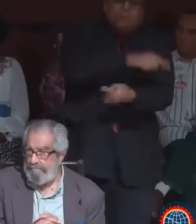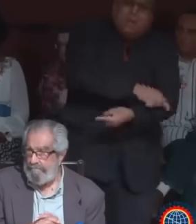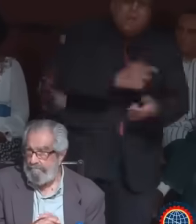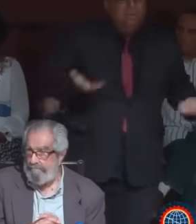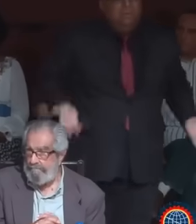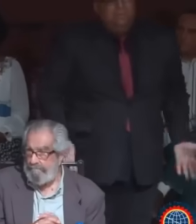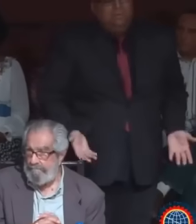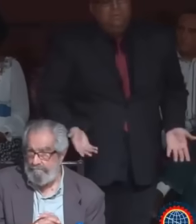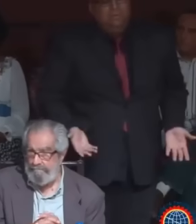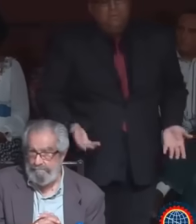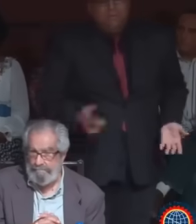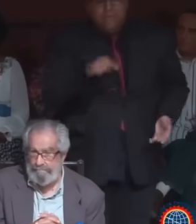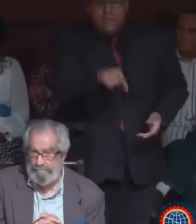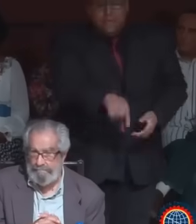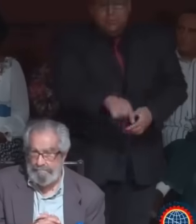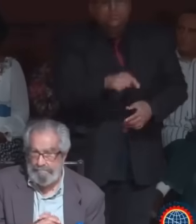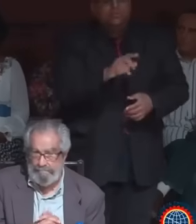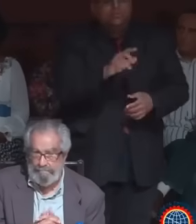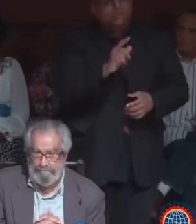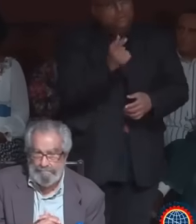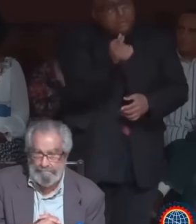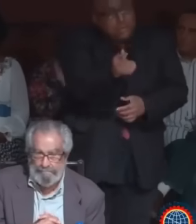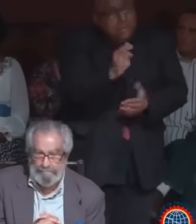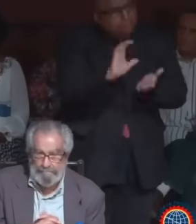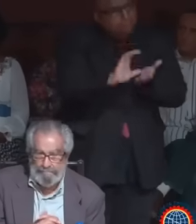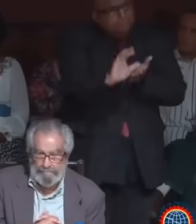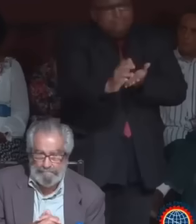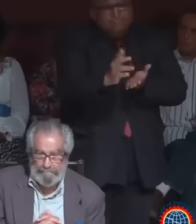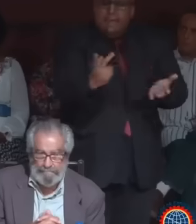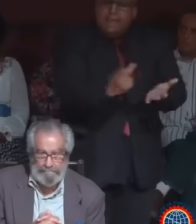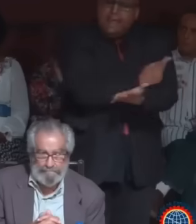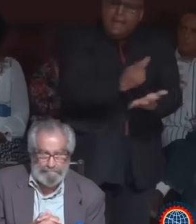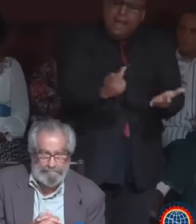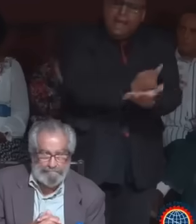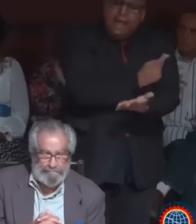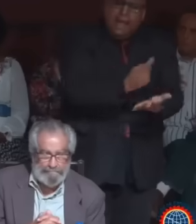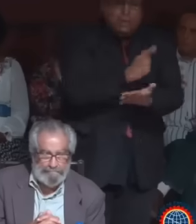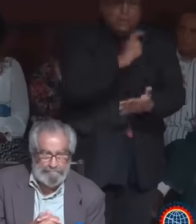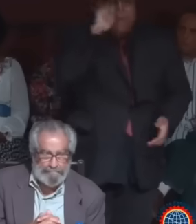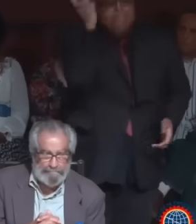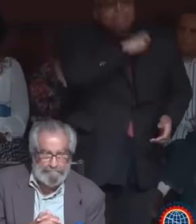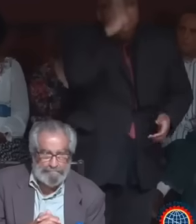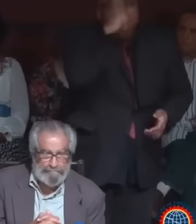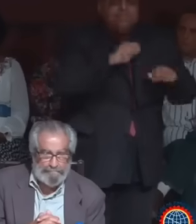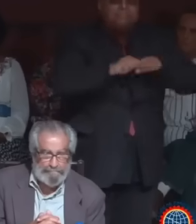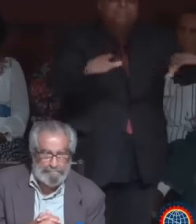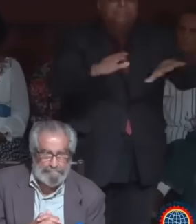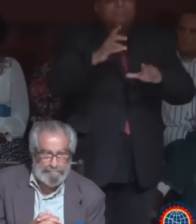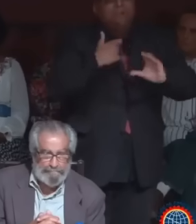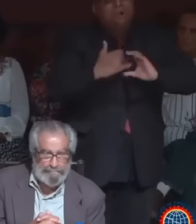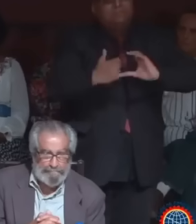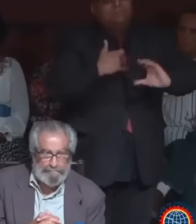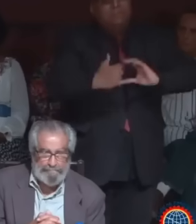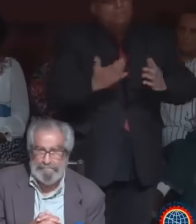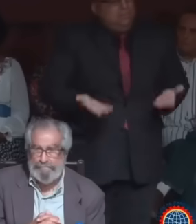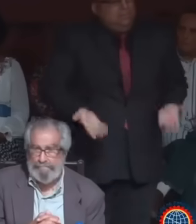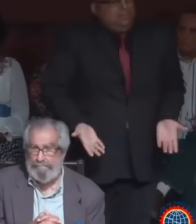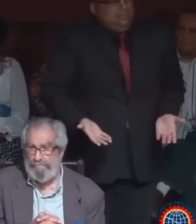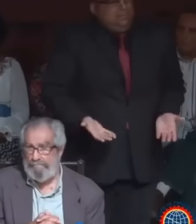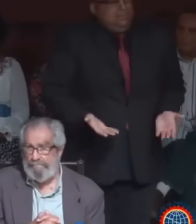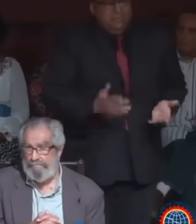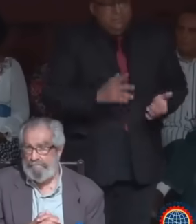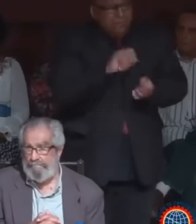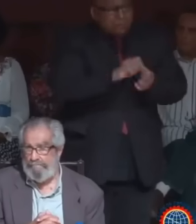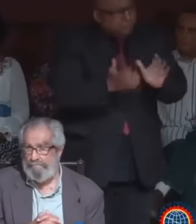superada, que é a utilização de dinheiro ilegal, dessa vez para caluniar o adversário. Não foi nem para